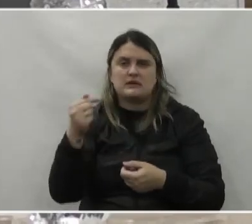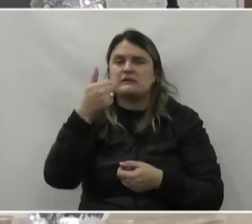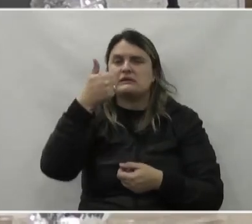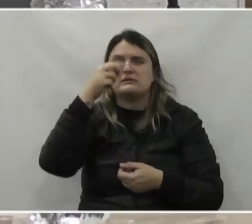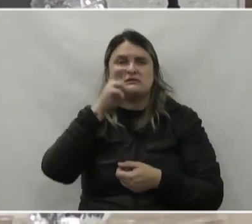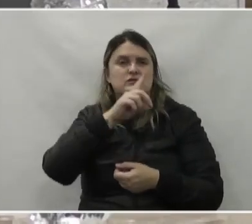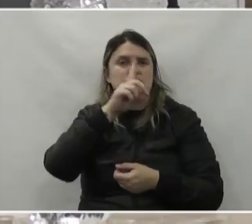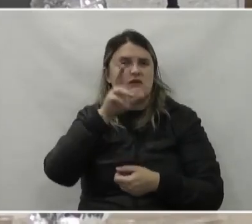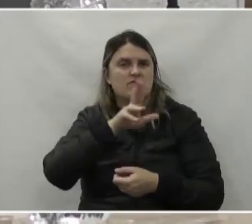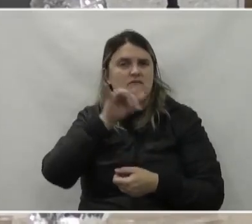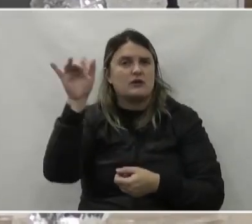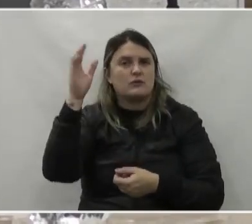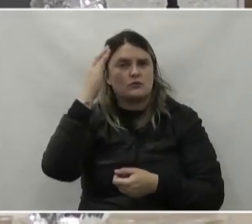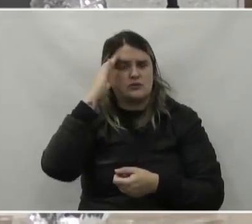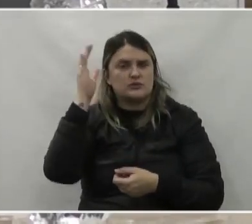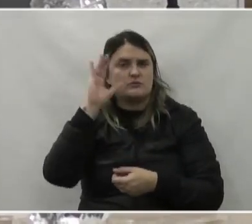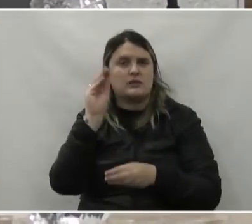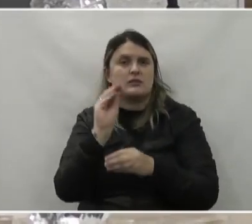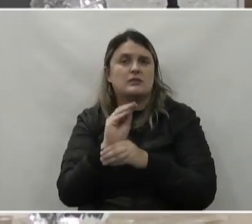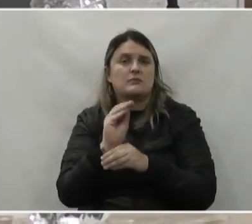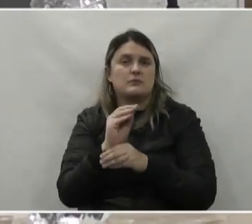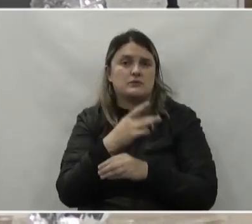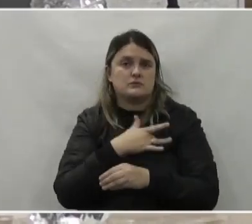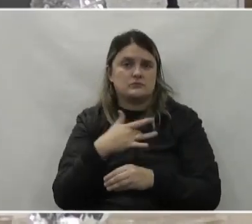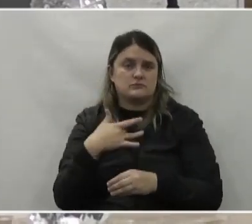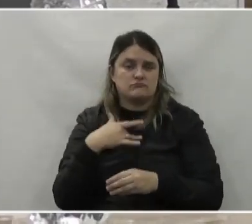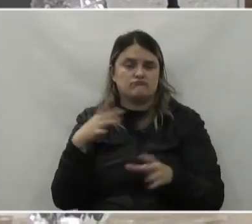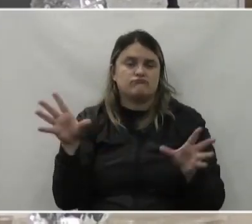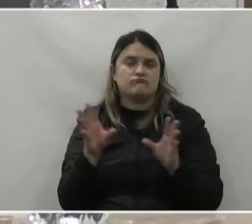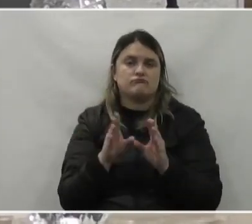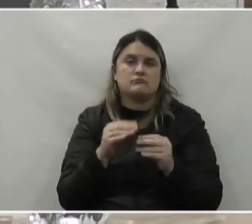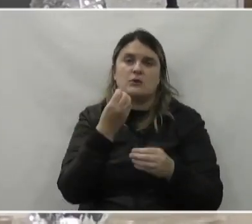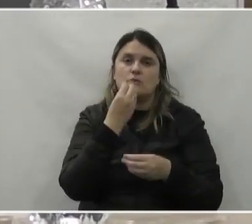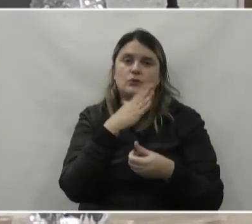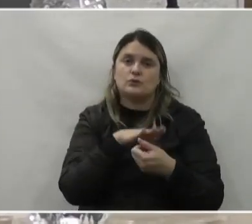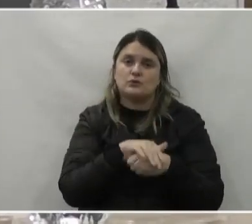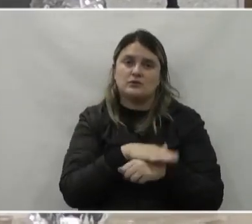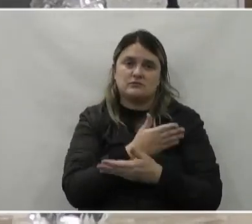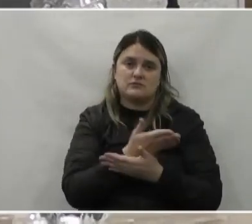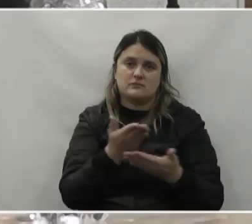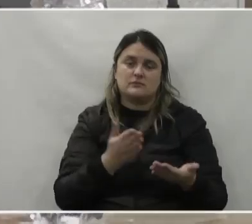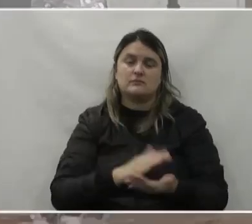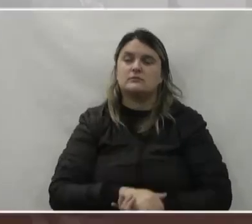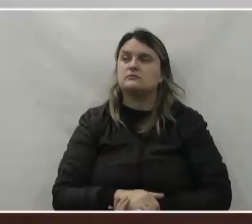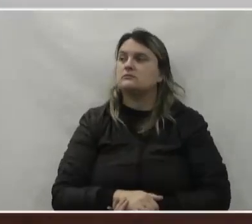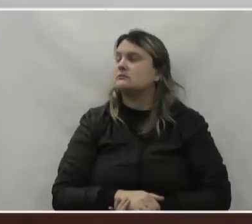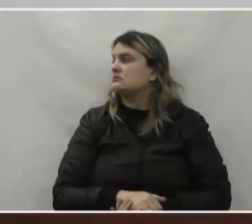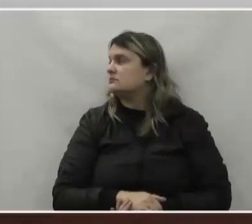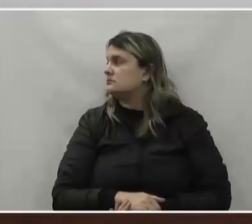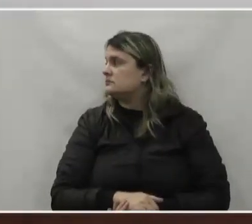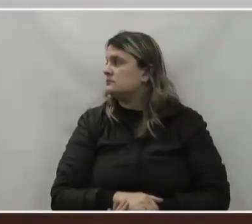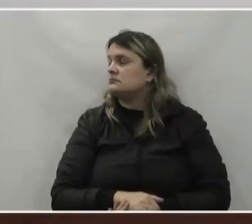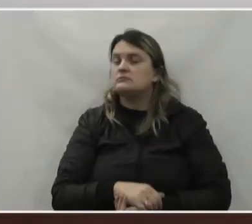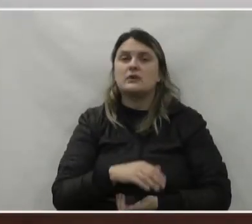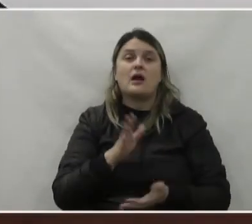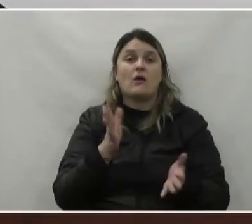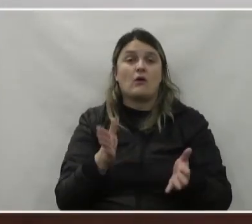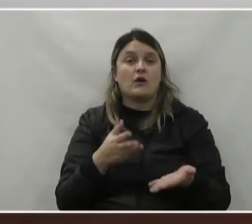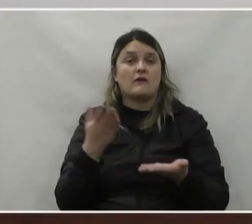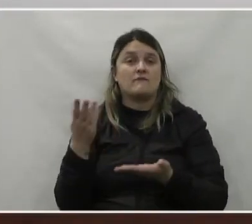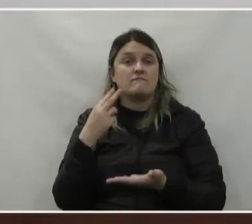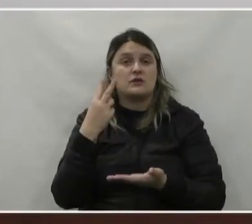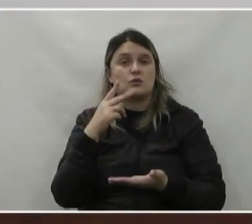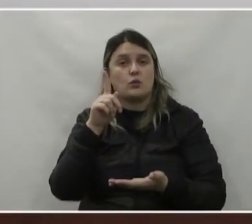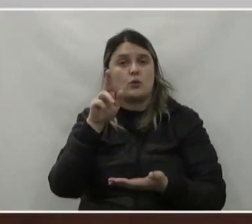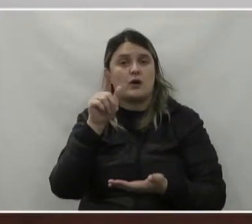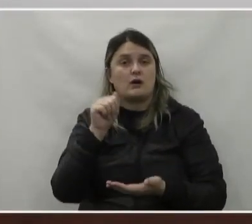indo a Curitiba se tratar de saúde. Então era isso e uma boa noite a todos. Com a palavra, vereadora